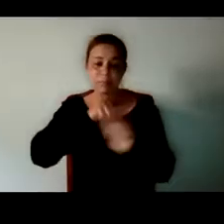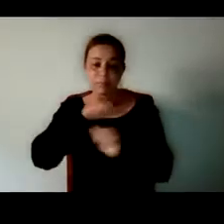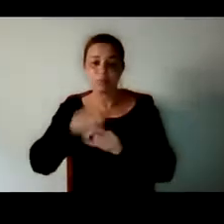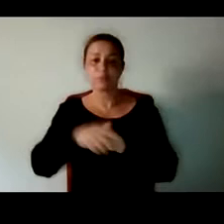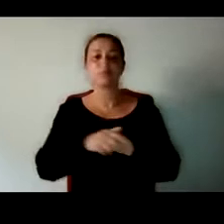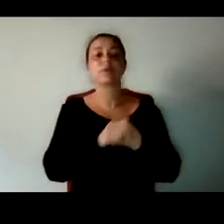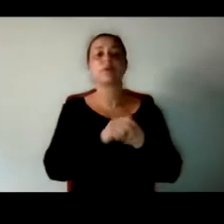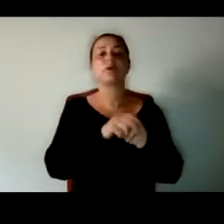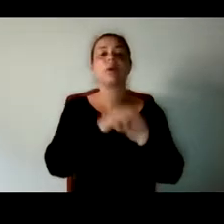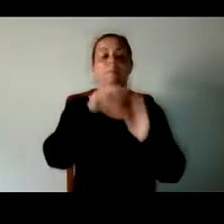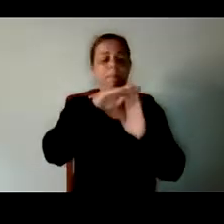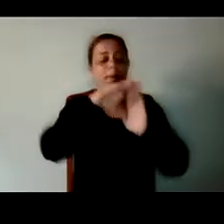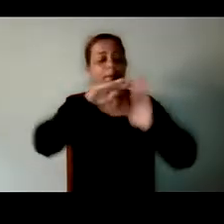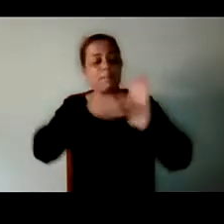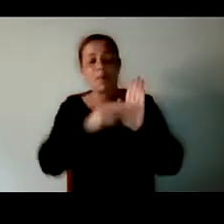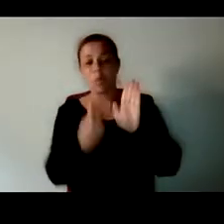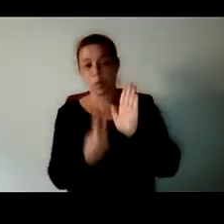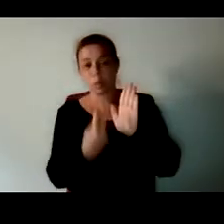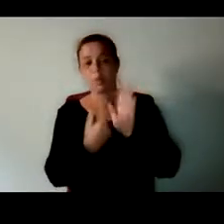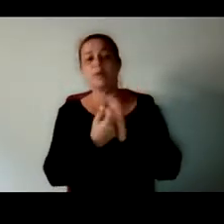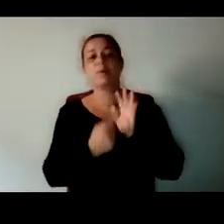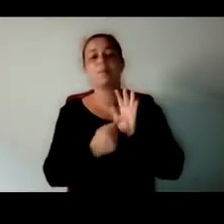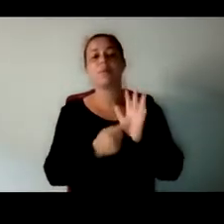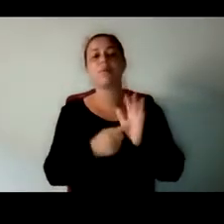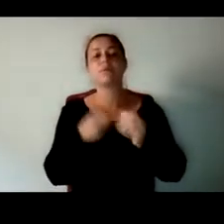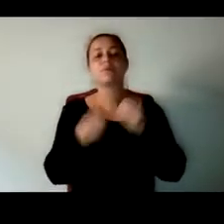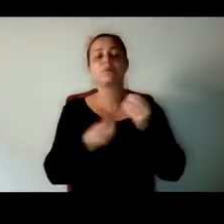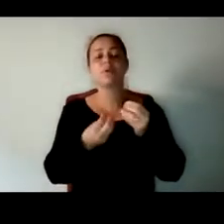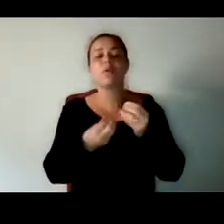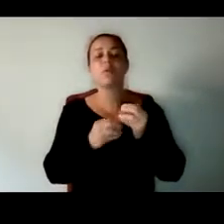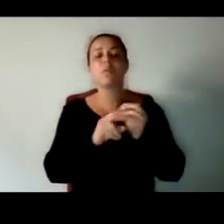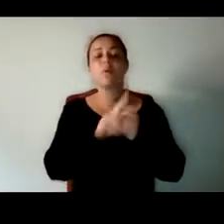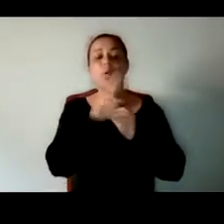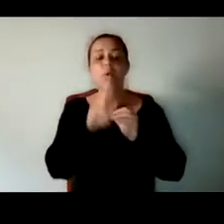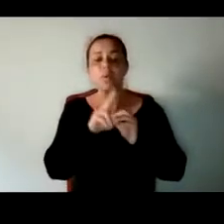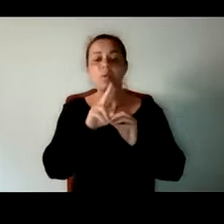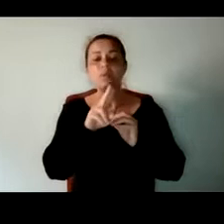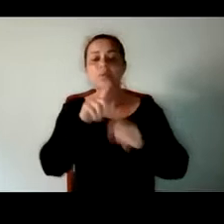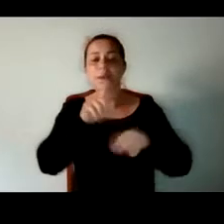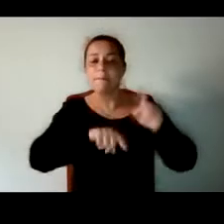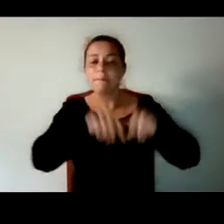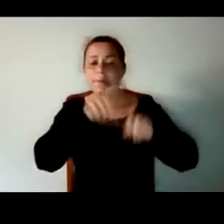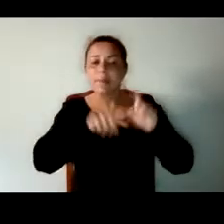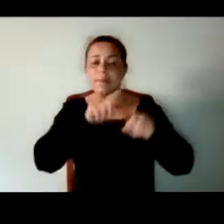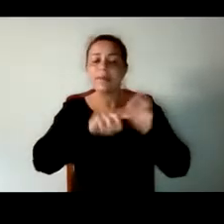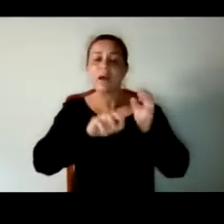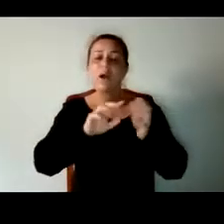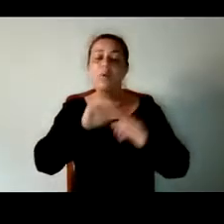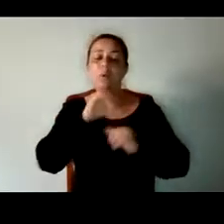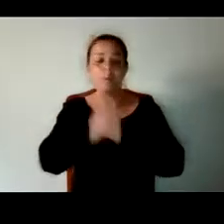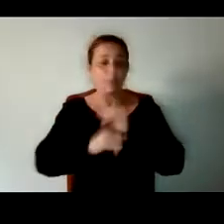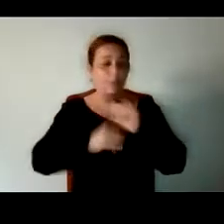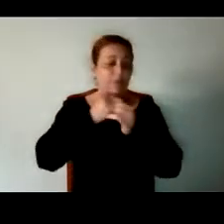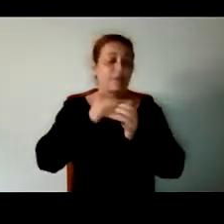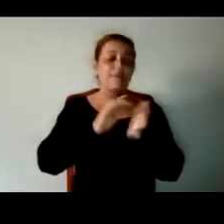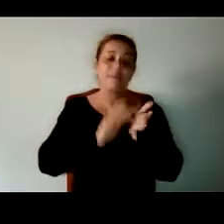falo sobre as ferramentas digitais, eu dividi em parte A e em parte B, exatamente para não ficar